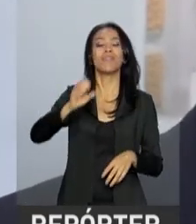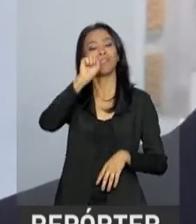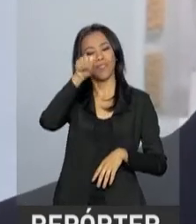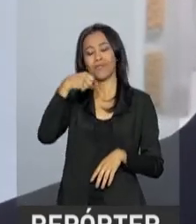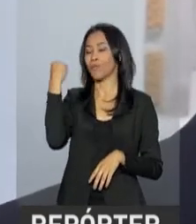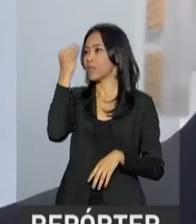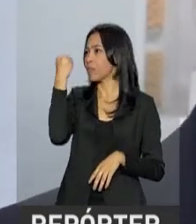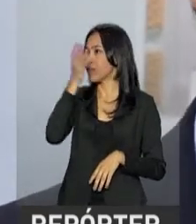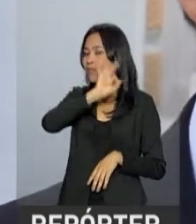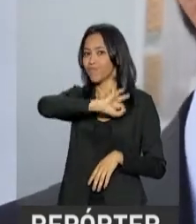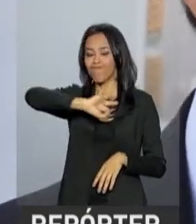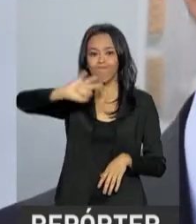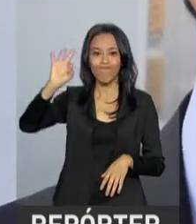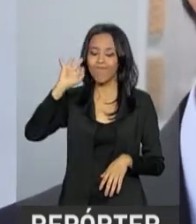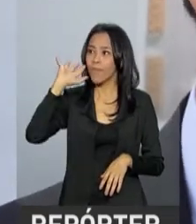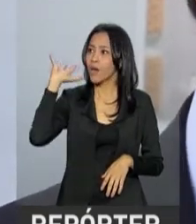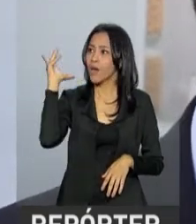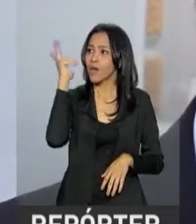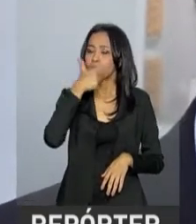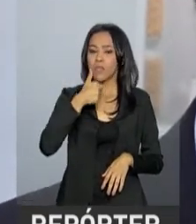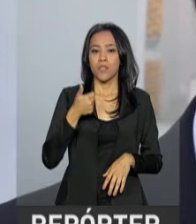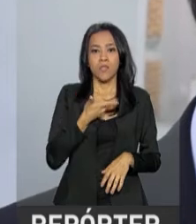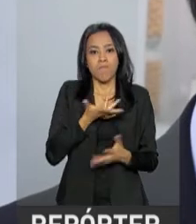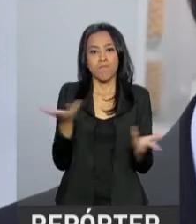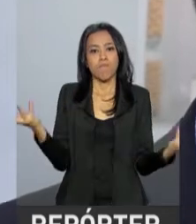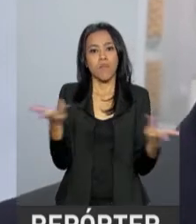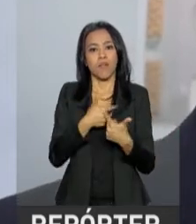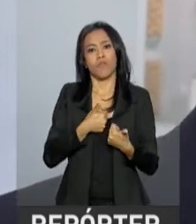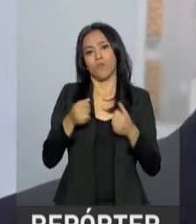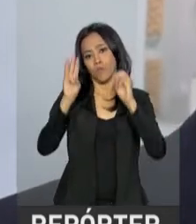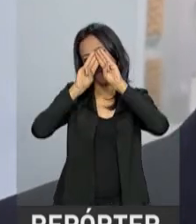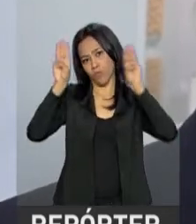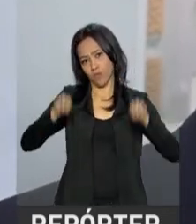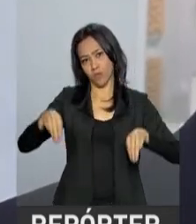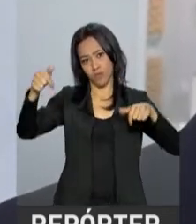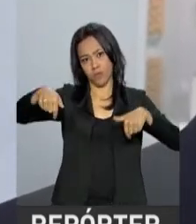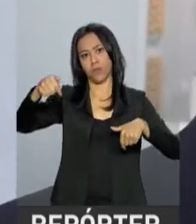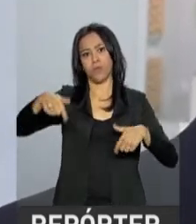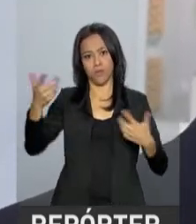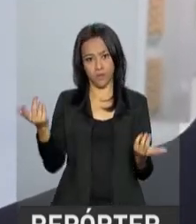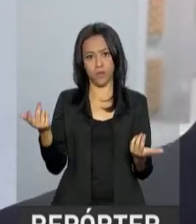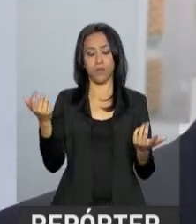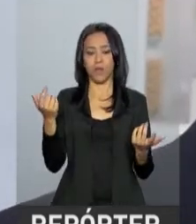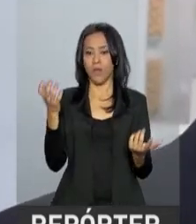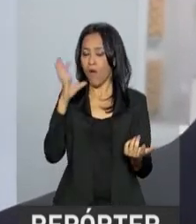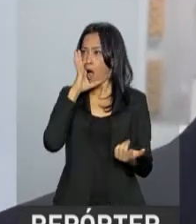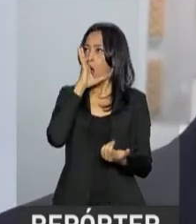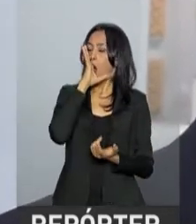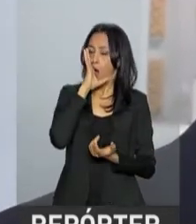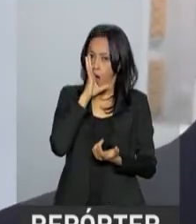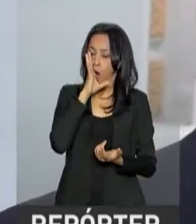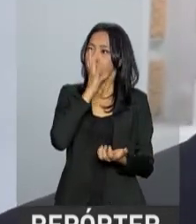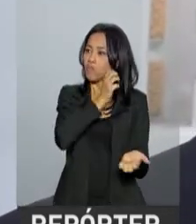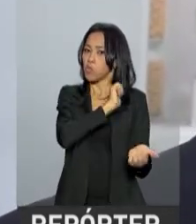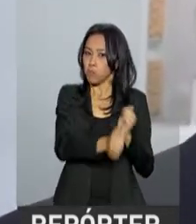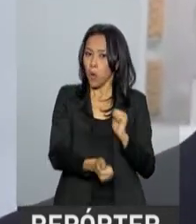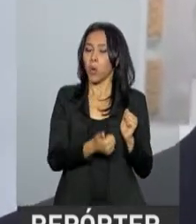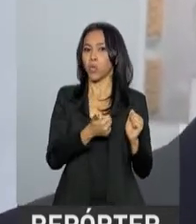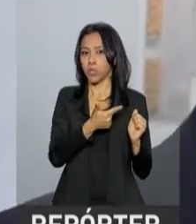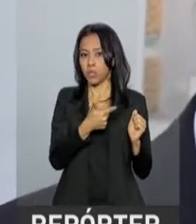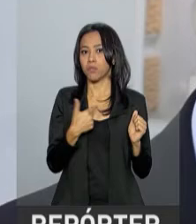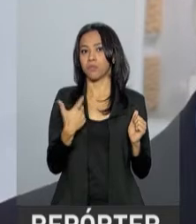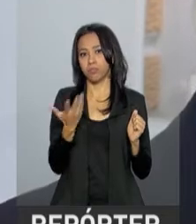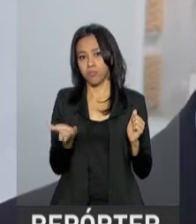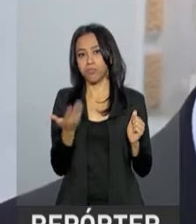experiência espetacular eles têm um belo museu aqui hum tem uma grande admiração na parte do futebol pelo futebol brasileiro